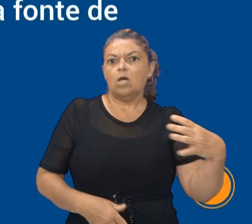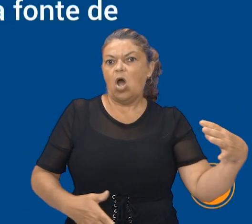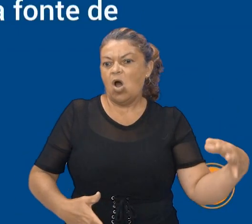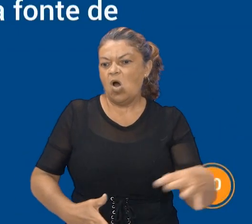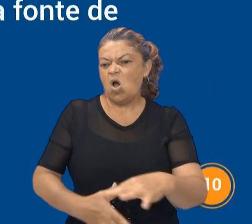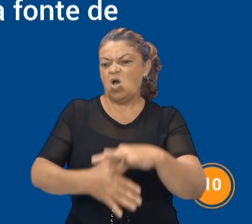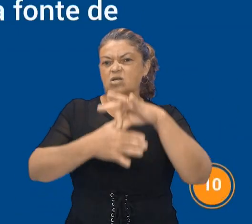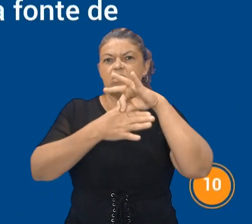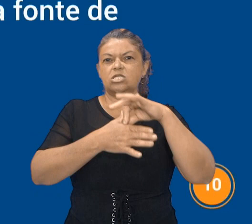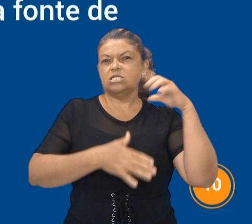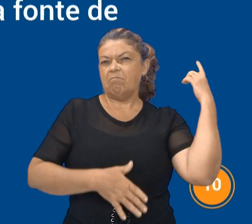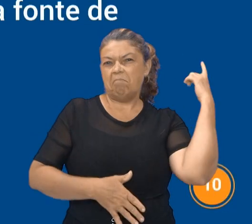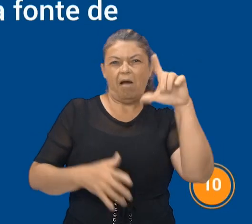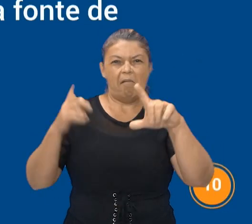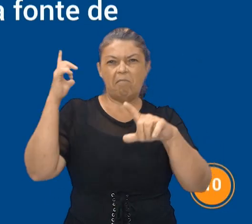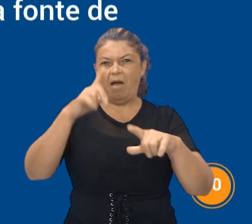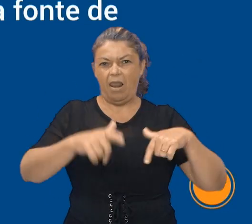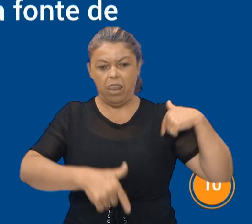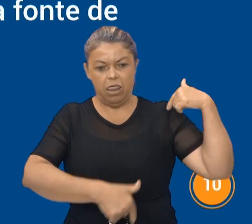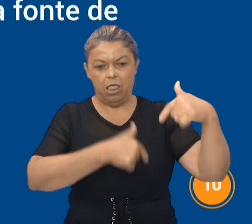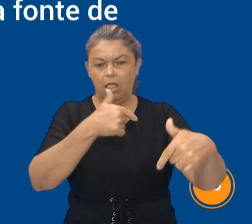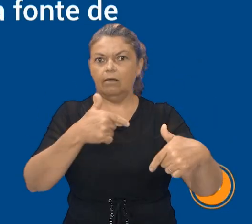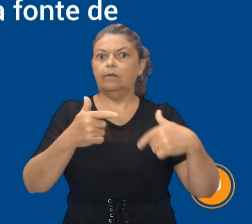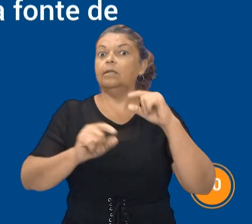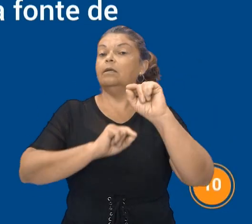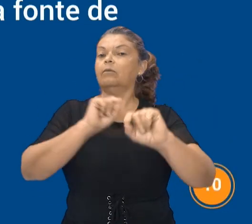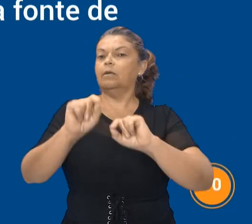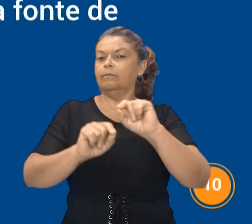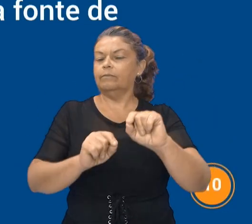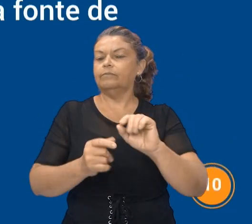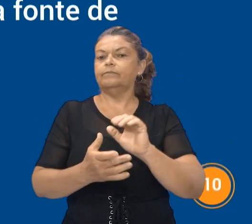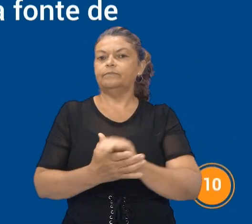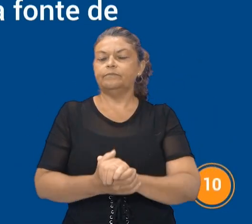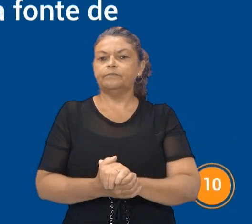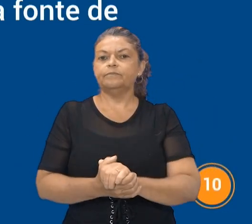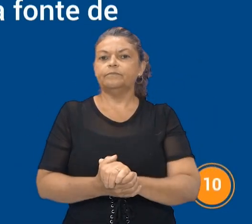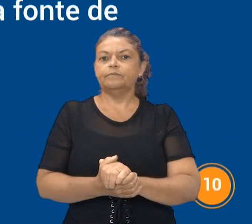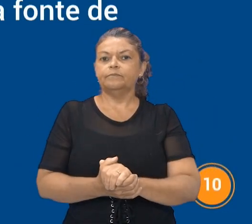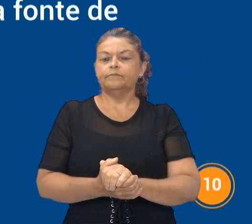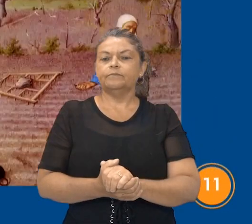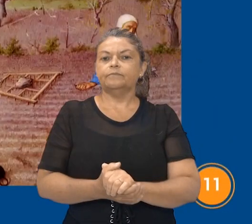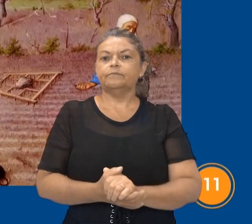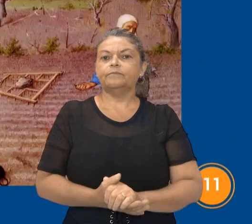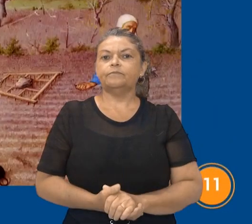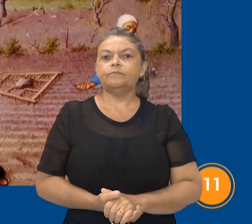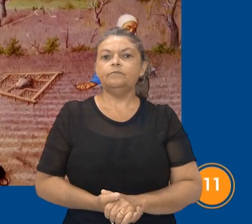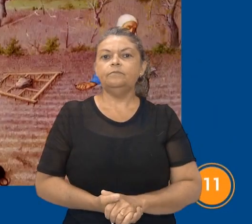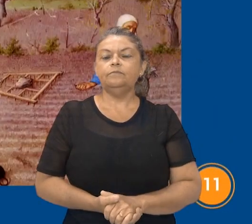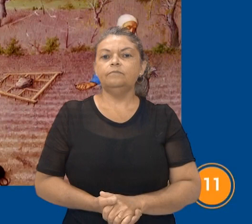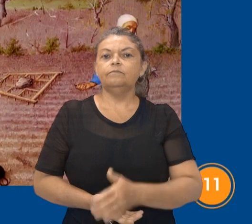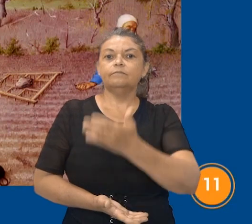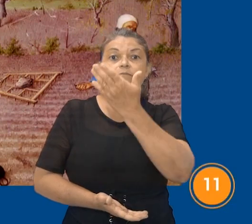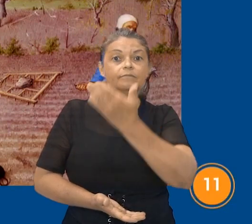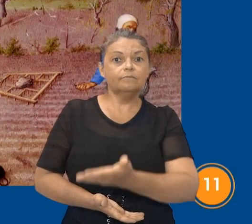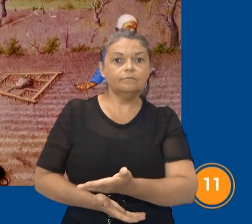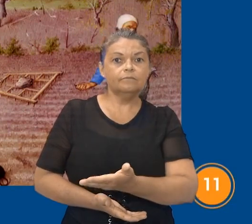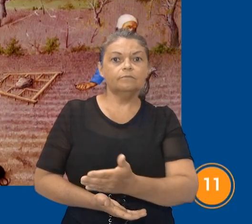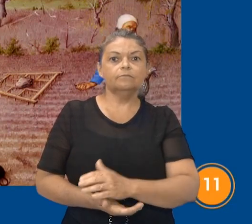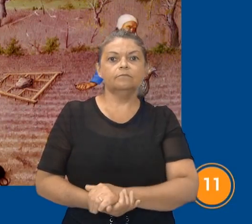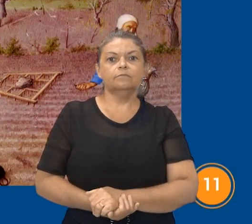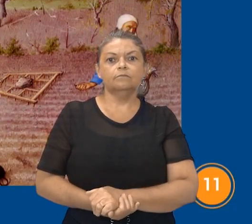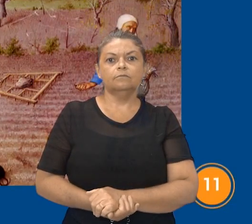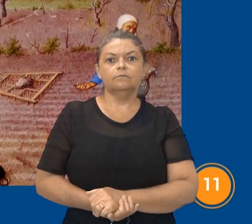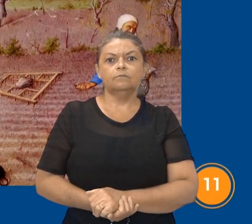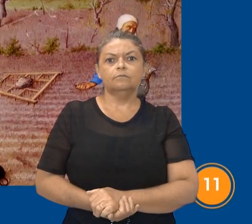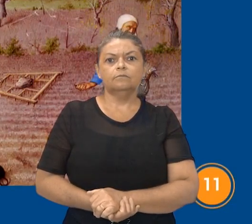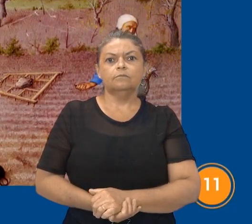das invasões bárbaras. Vou já falar sobre isso, tá bom? Vamos continuar aí com a nossa próxima imagem. Os servos podiam